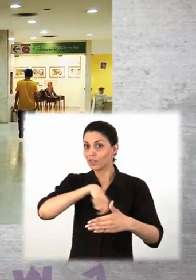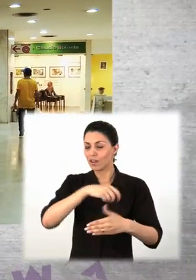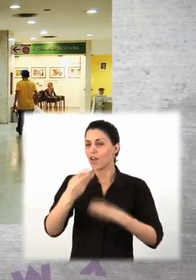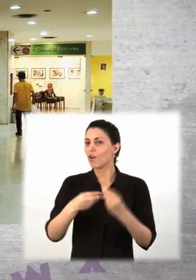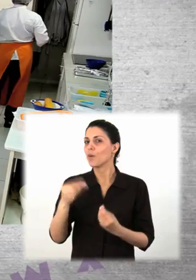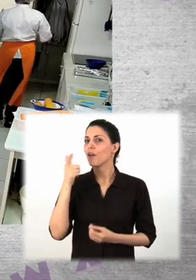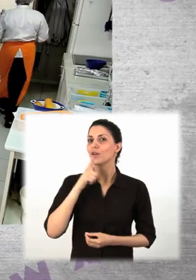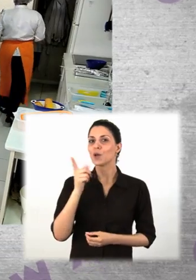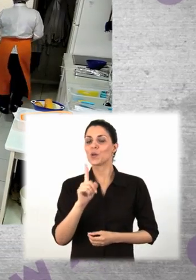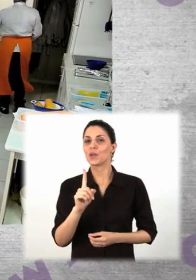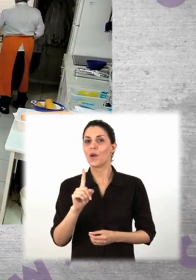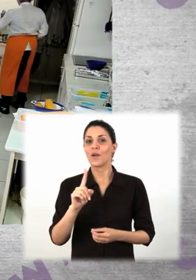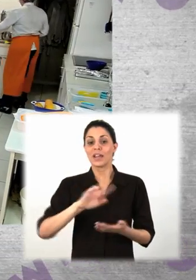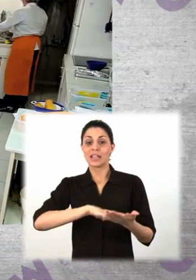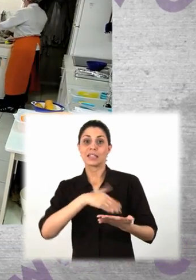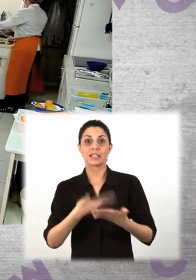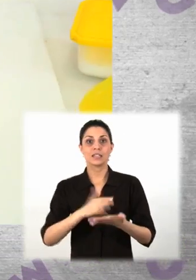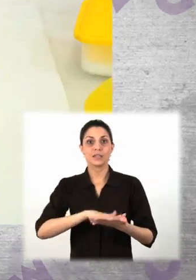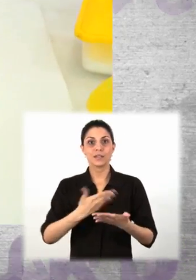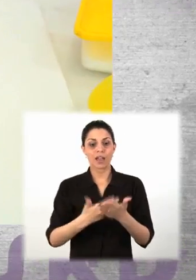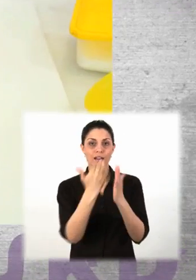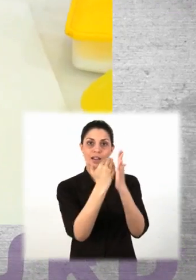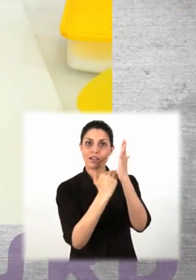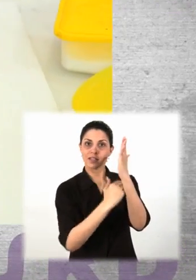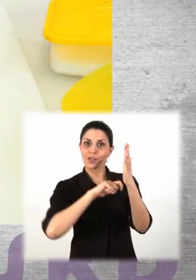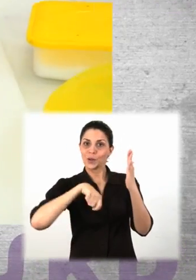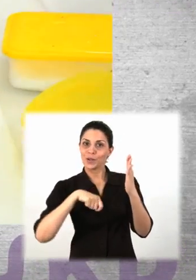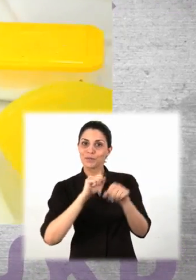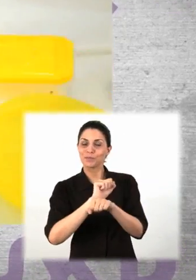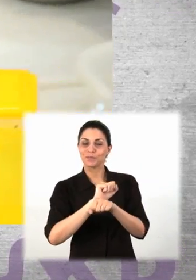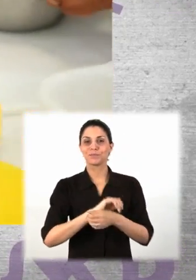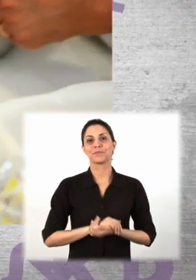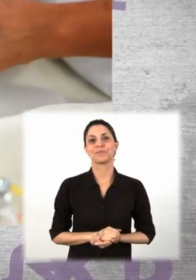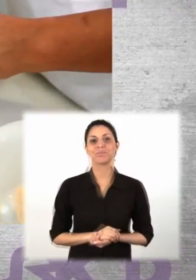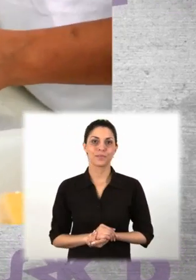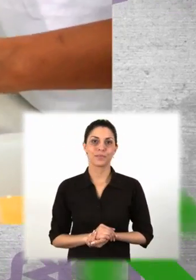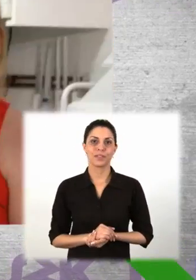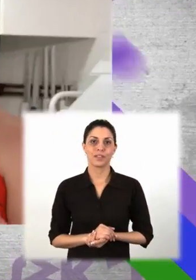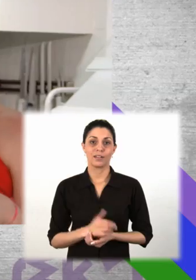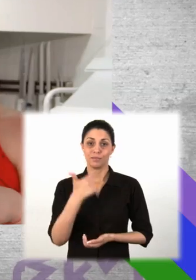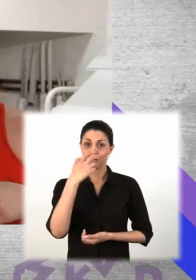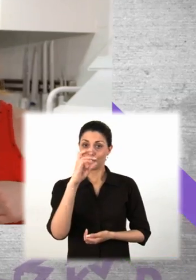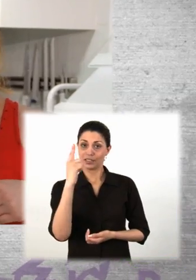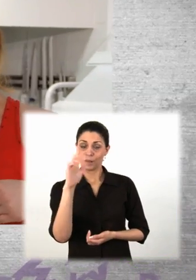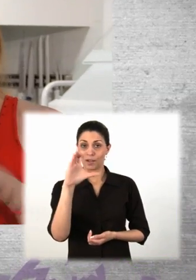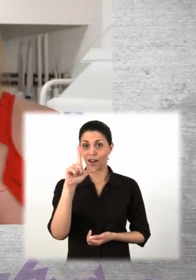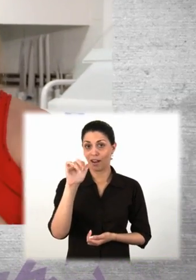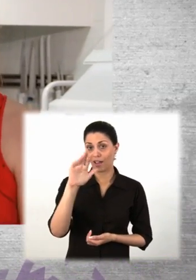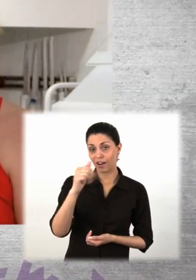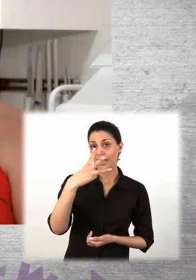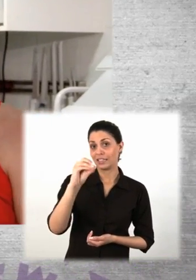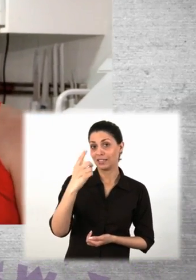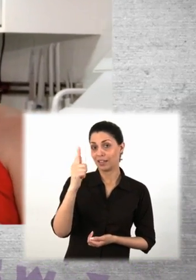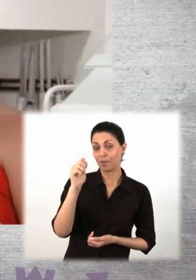a Ângela vai se sair fazendo uma interpretação teatral de receitas de culinária. Aguarde! 15 gramas de clara, 30